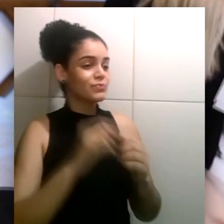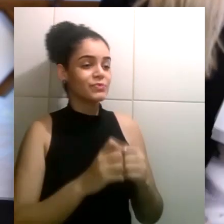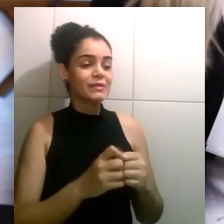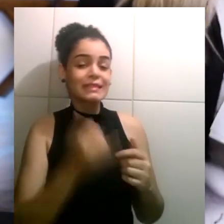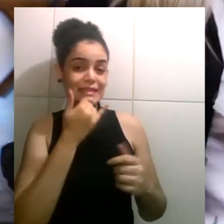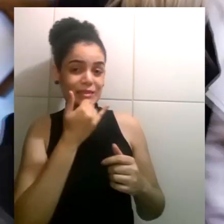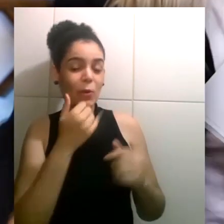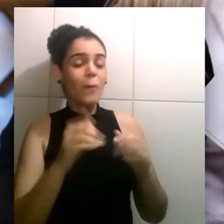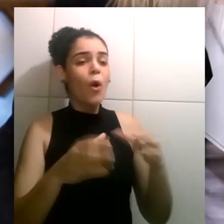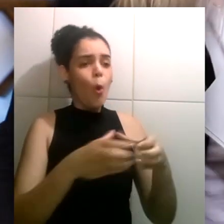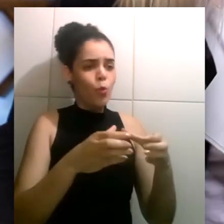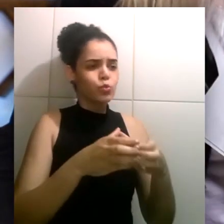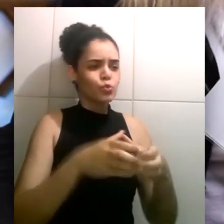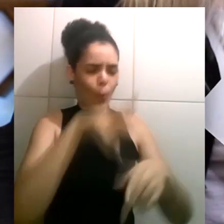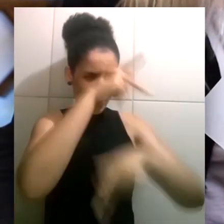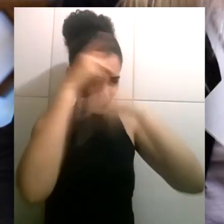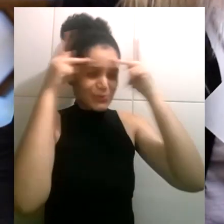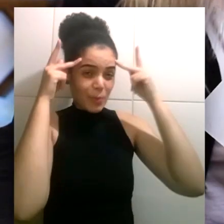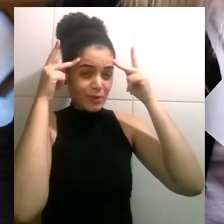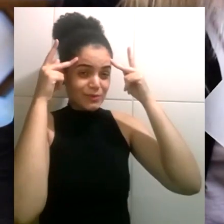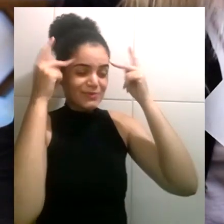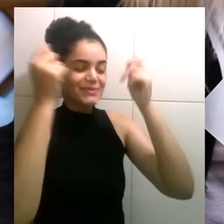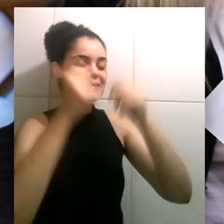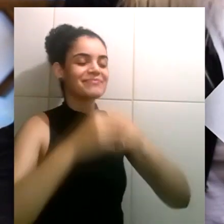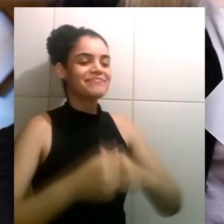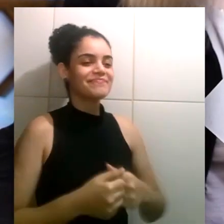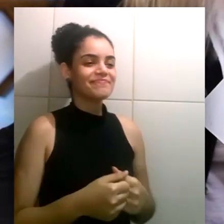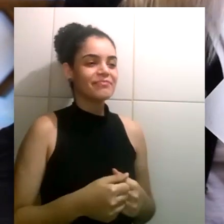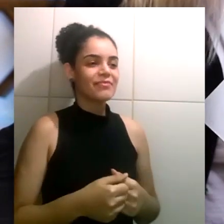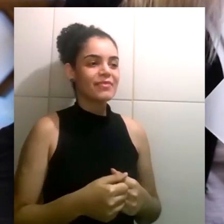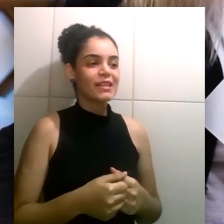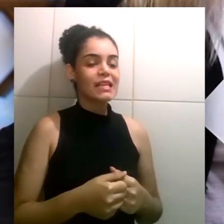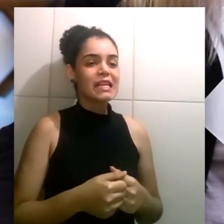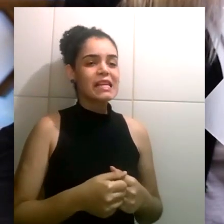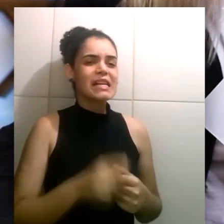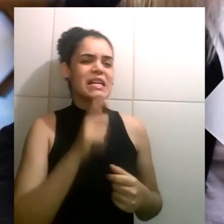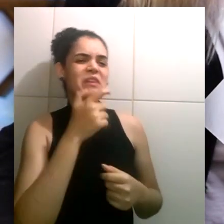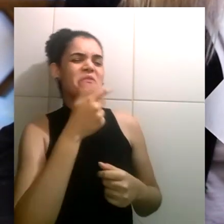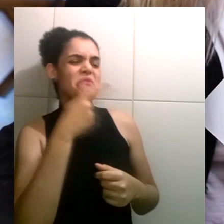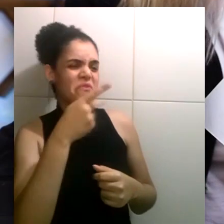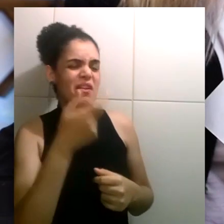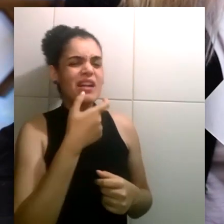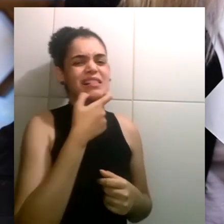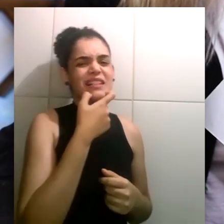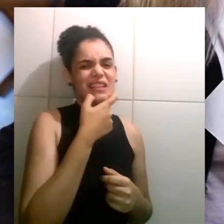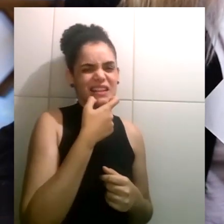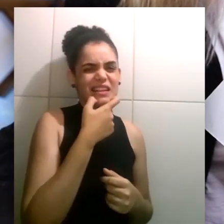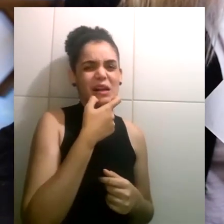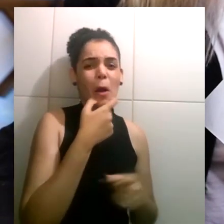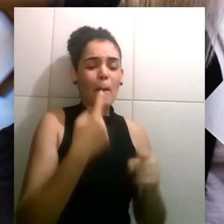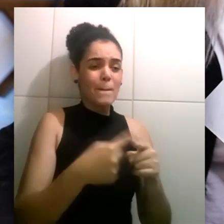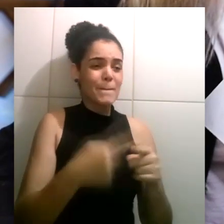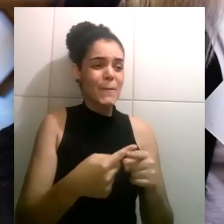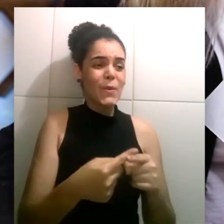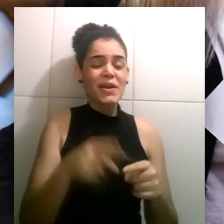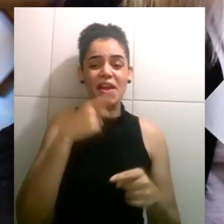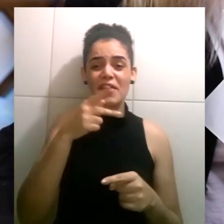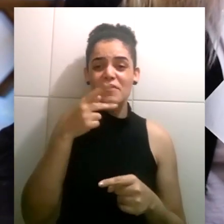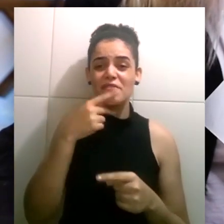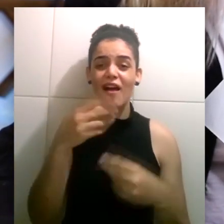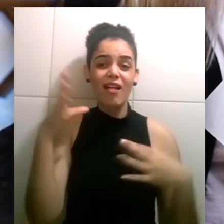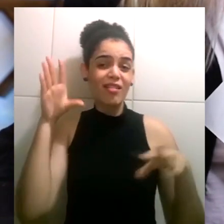menina colombiana e o cunhado dela inglês, British, né? Então, ele teve mais dificuldade, lógico, porque ela falava